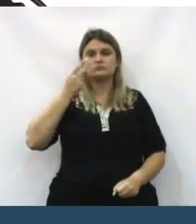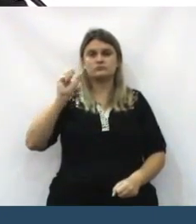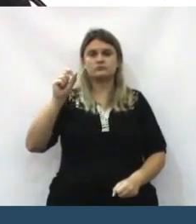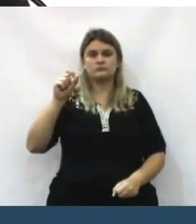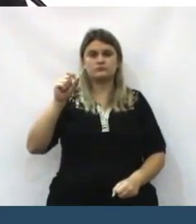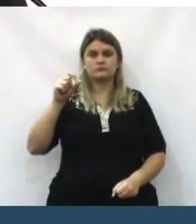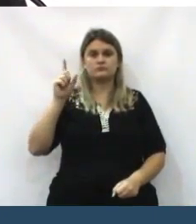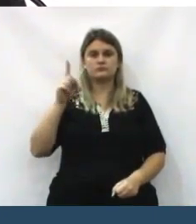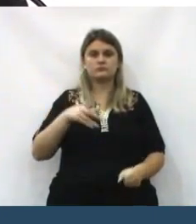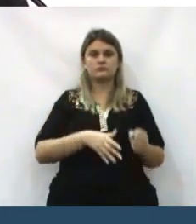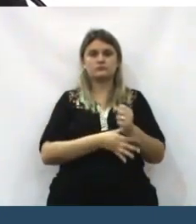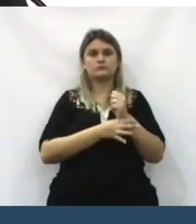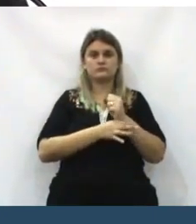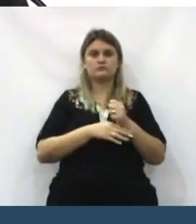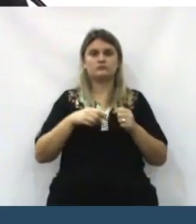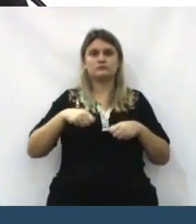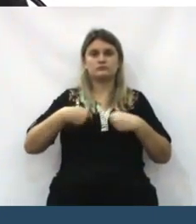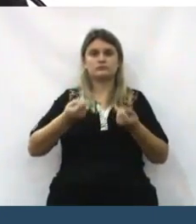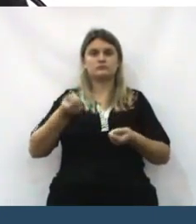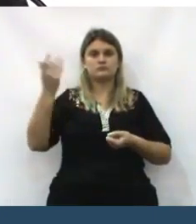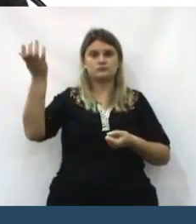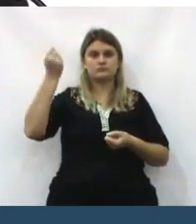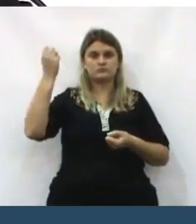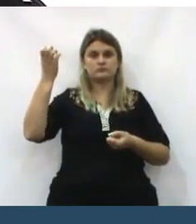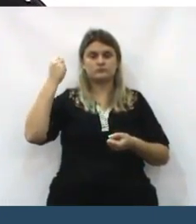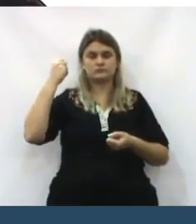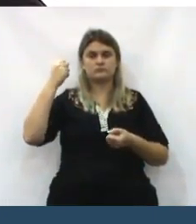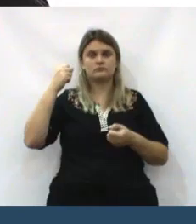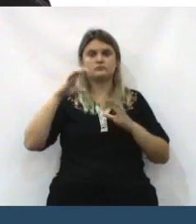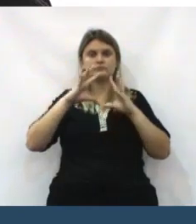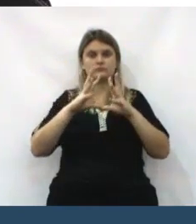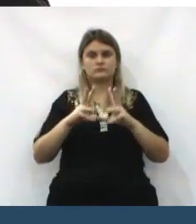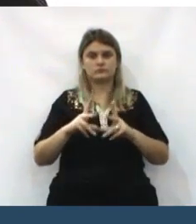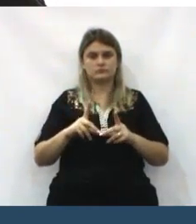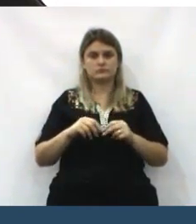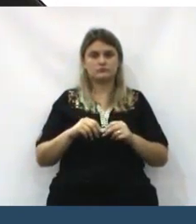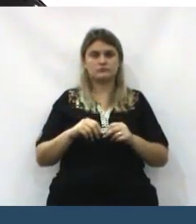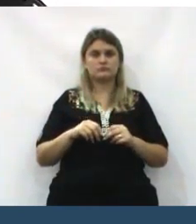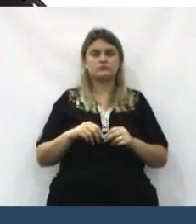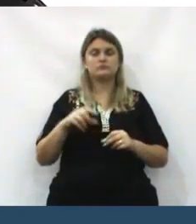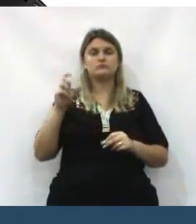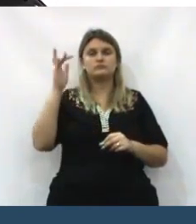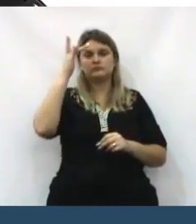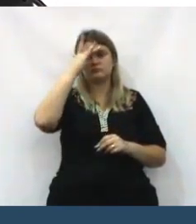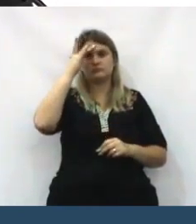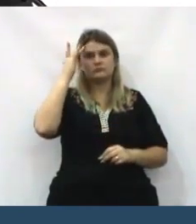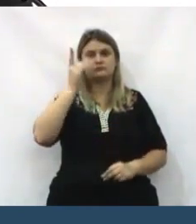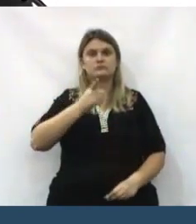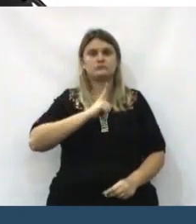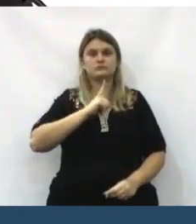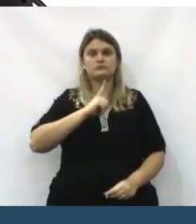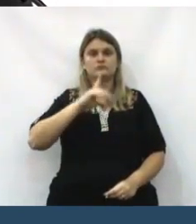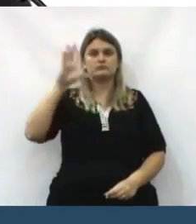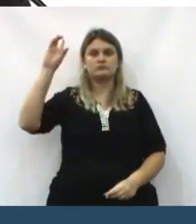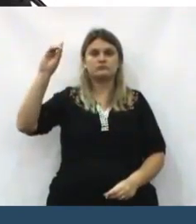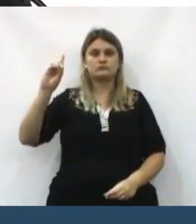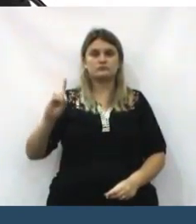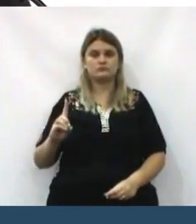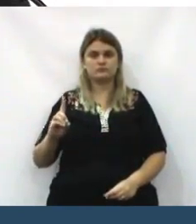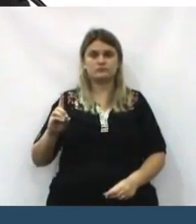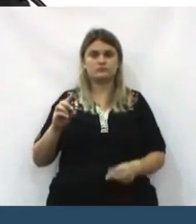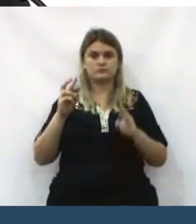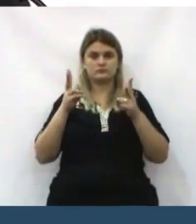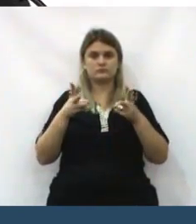seguinte: é assegurada a concessão da aposentadoria pelo regime geral da Previdência Social ao segurado com